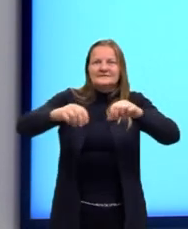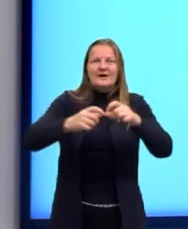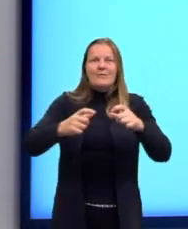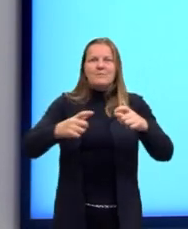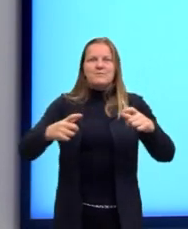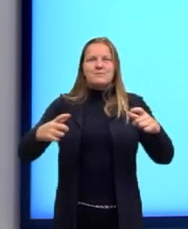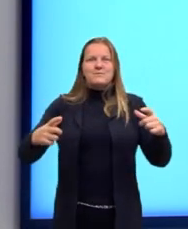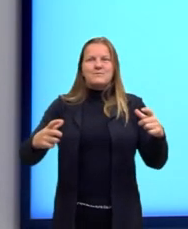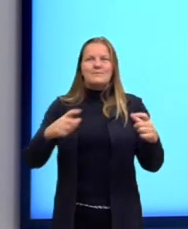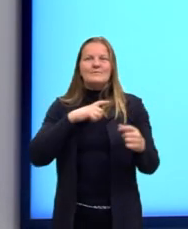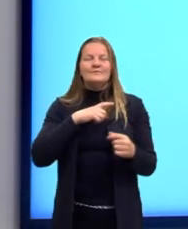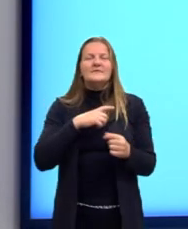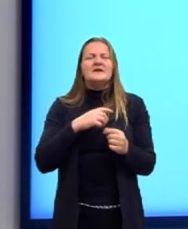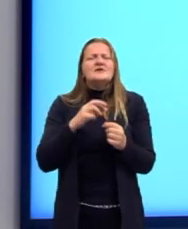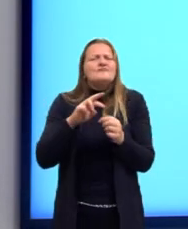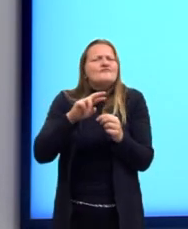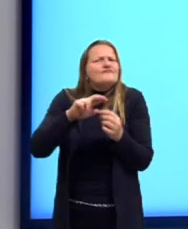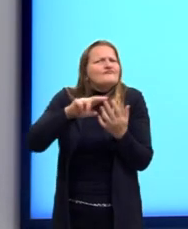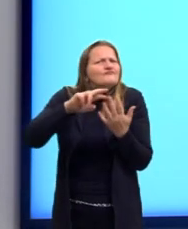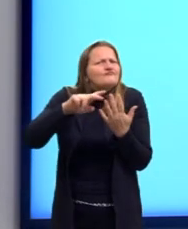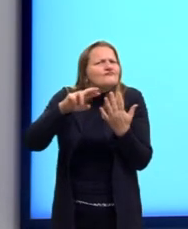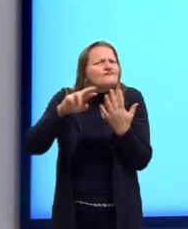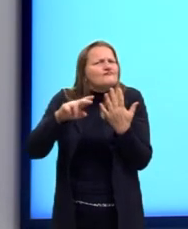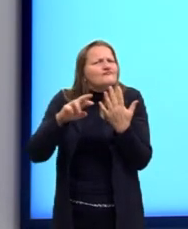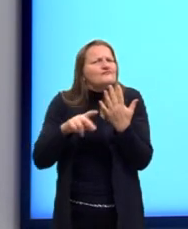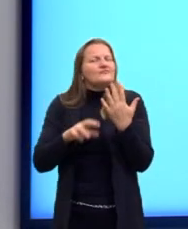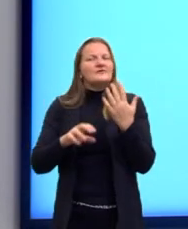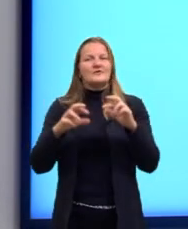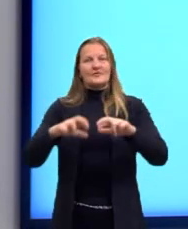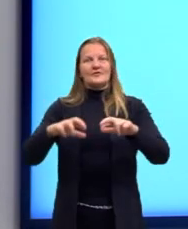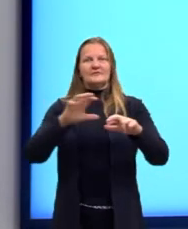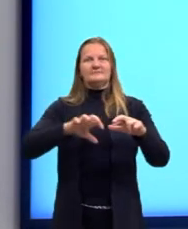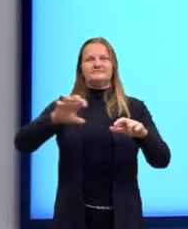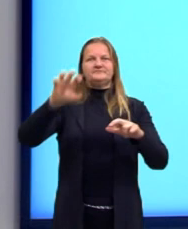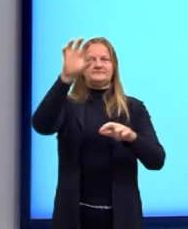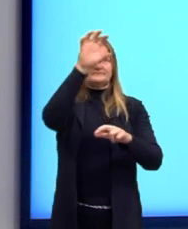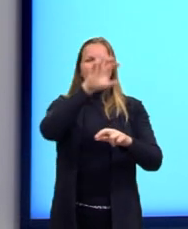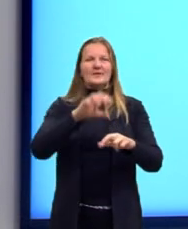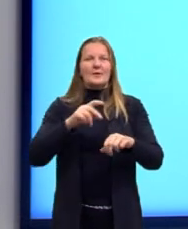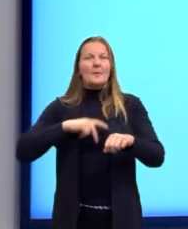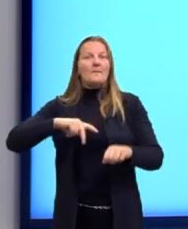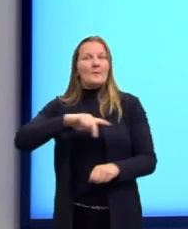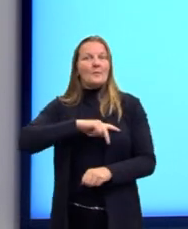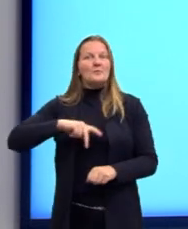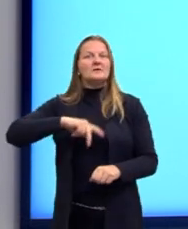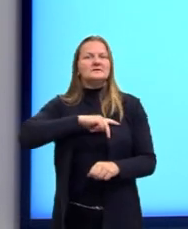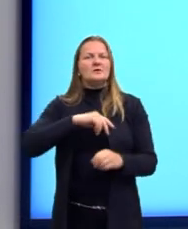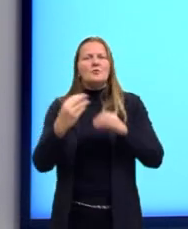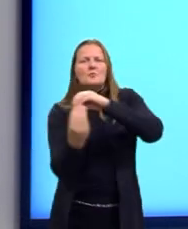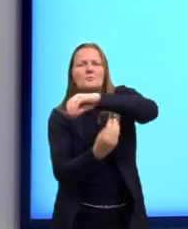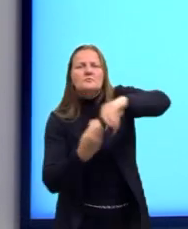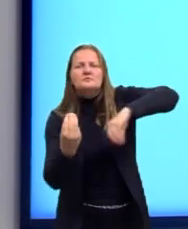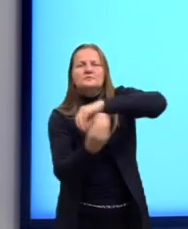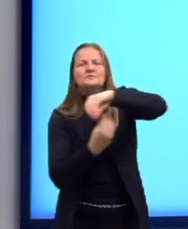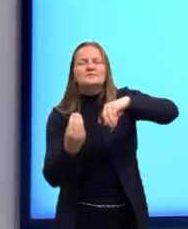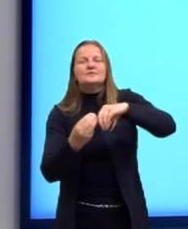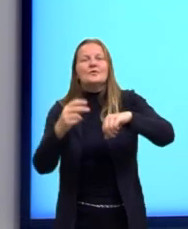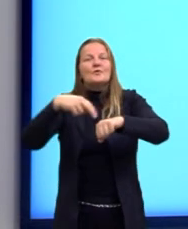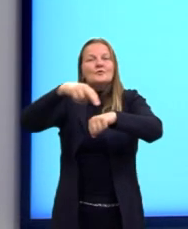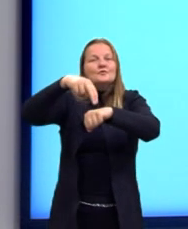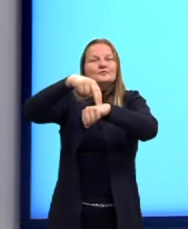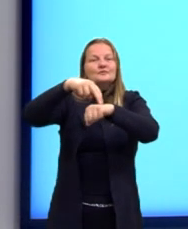possui uma infinidade de regionalismos sua população foi formada pela mistura de diversos